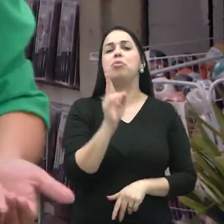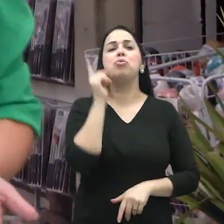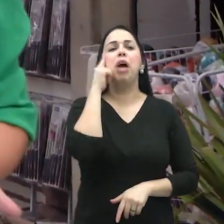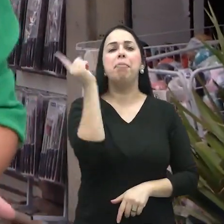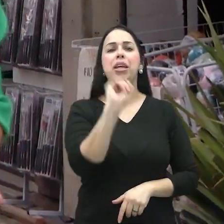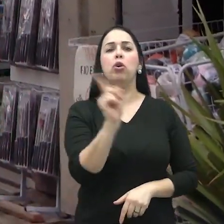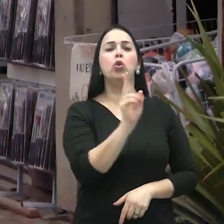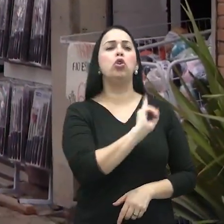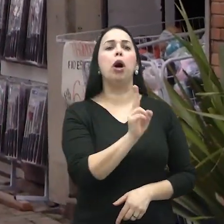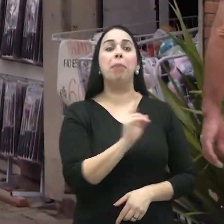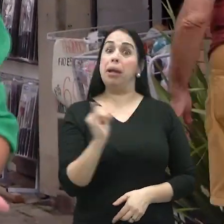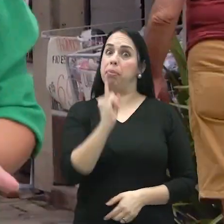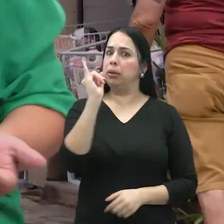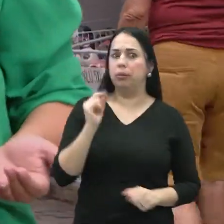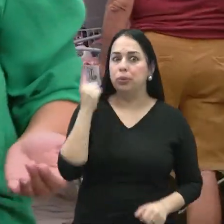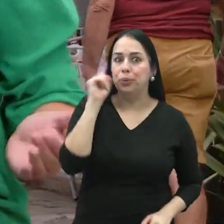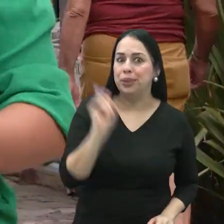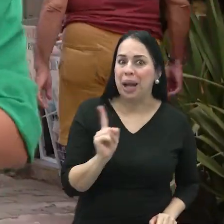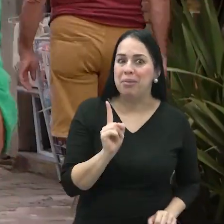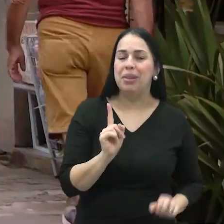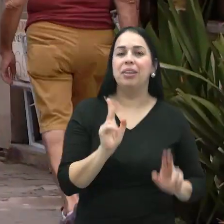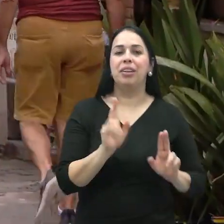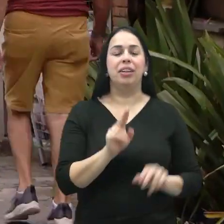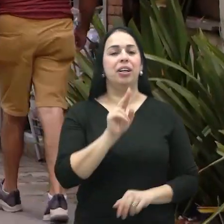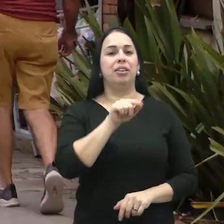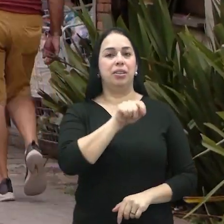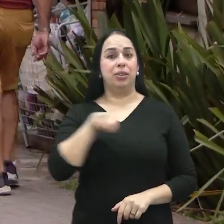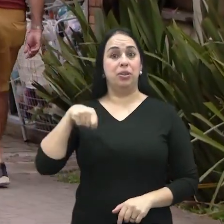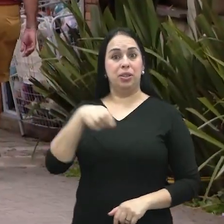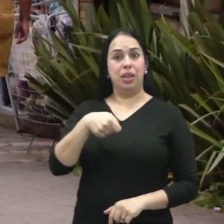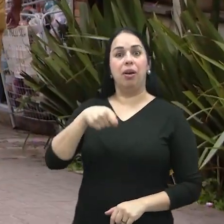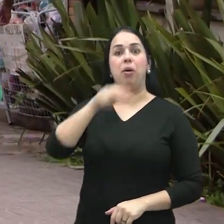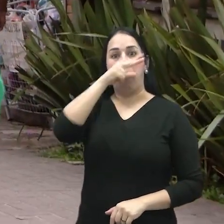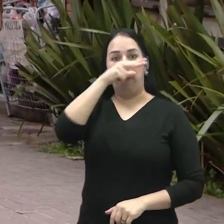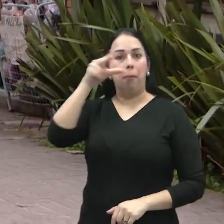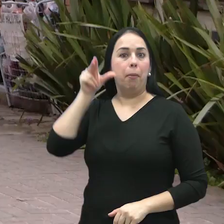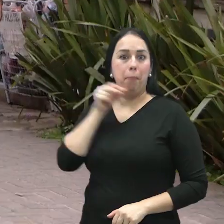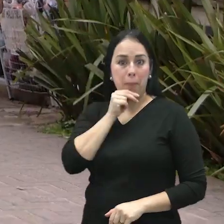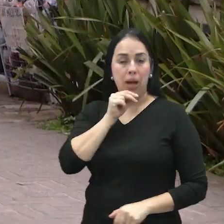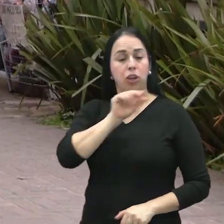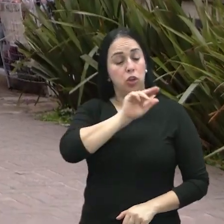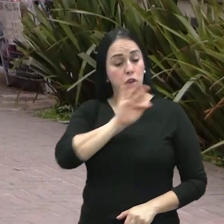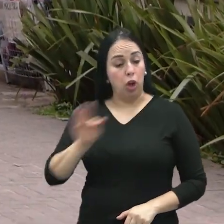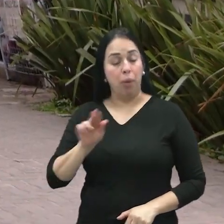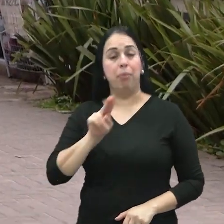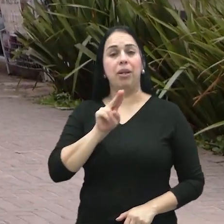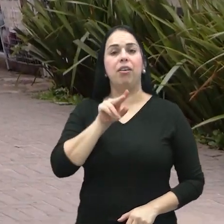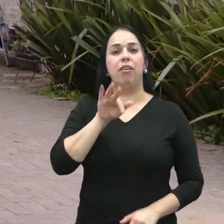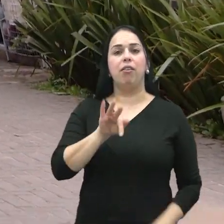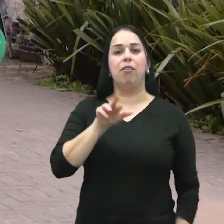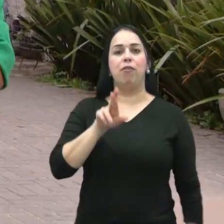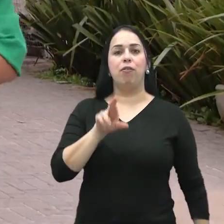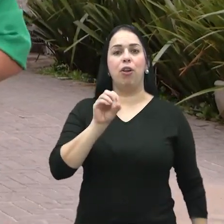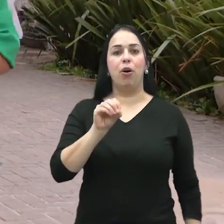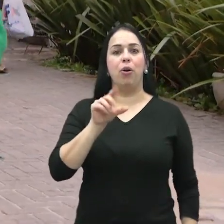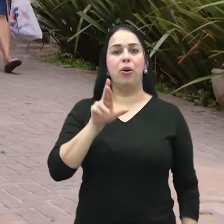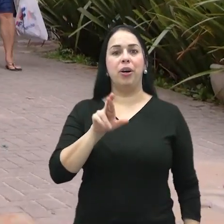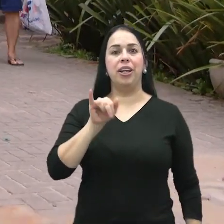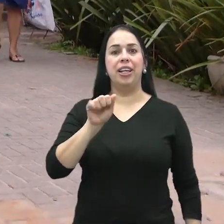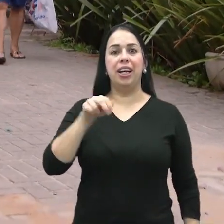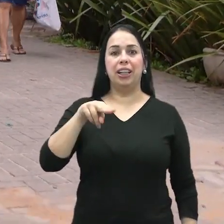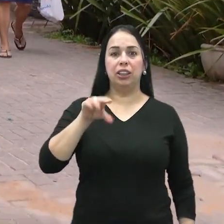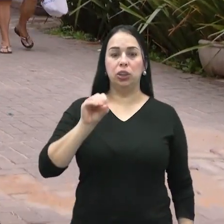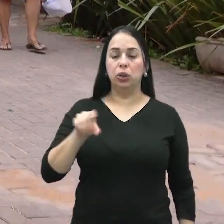sabe a importância do nome que ela carrega. Ela leva o nome de Floriano Peixoto, um importante político brasileiro, militar